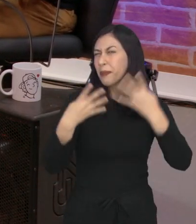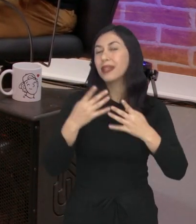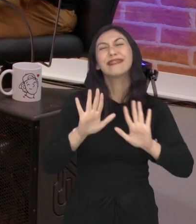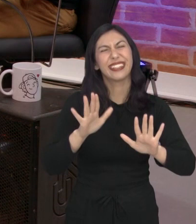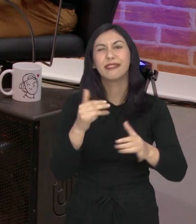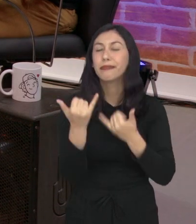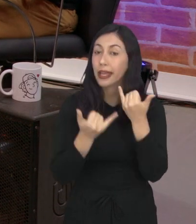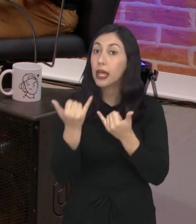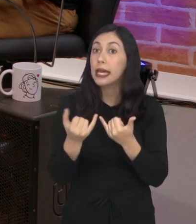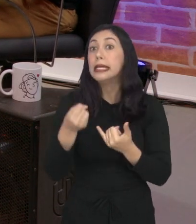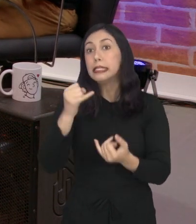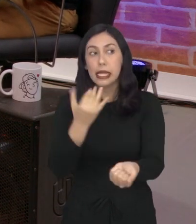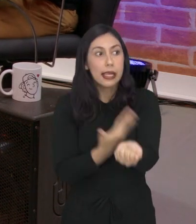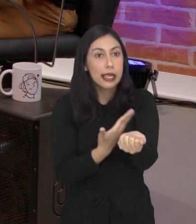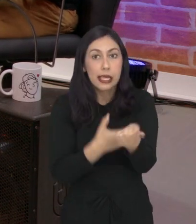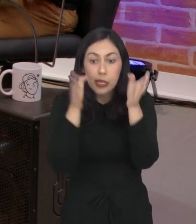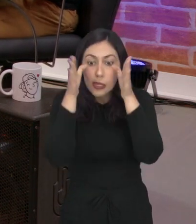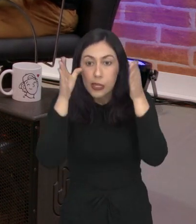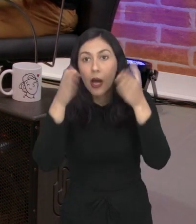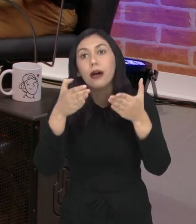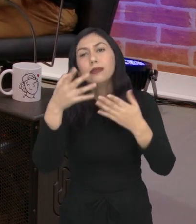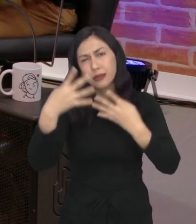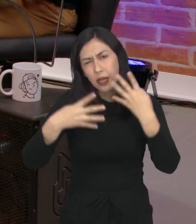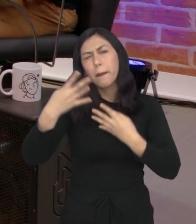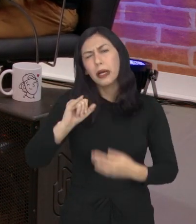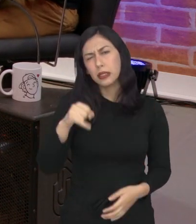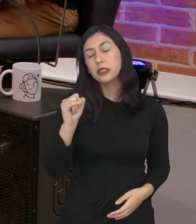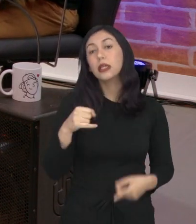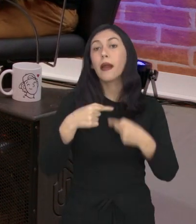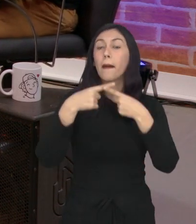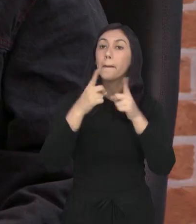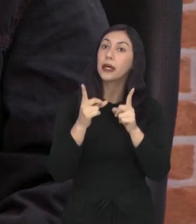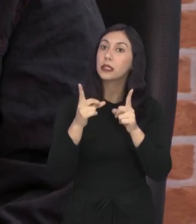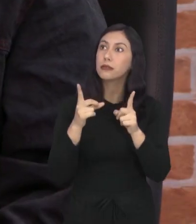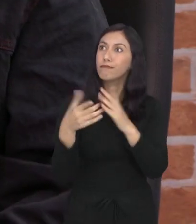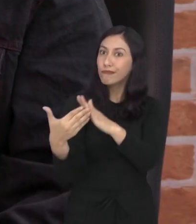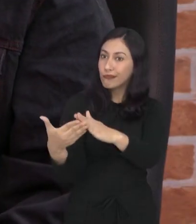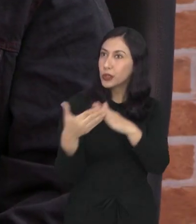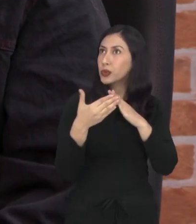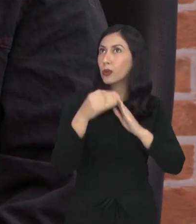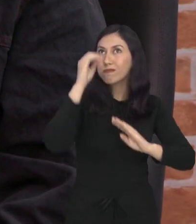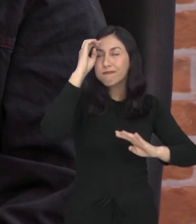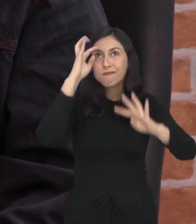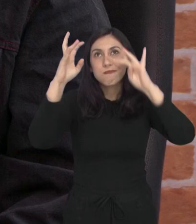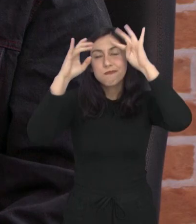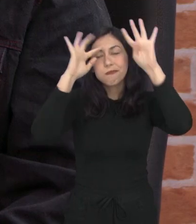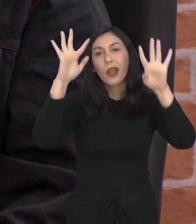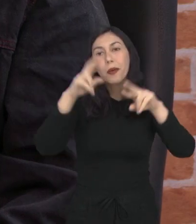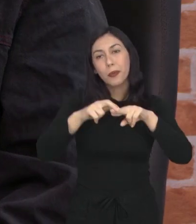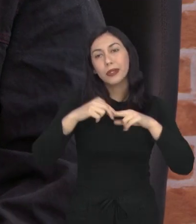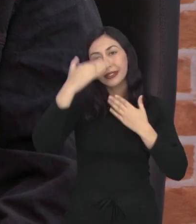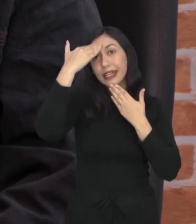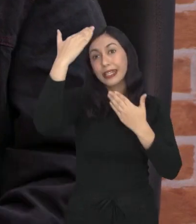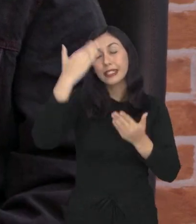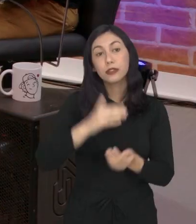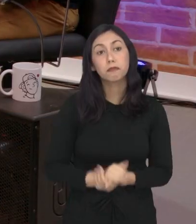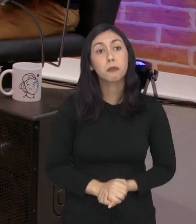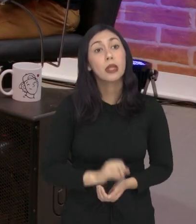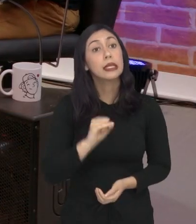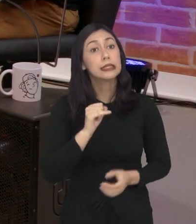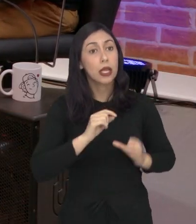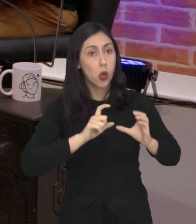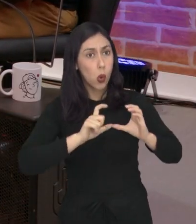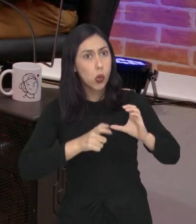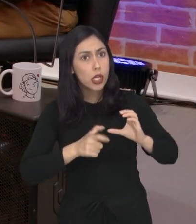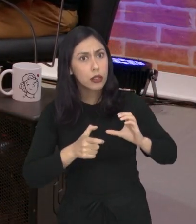tem malefício. Mentira. Tudo que é vício demais pode trazer um malefício. Mas, assim, nessa questão, me moldou de uma forma que eu sou grato até hoje. É isso aí.